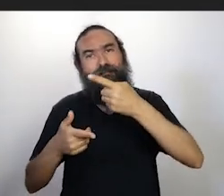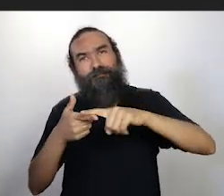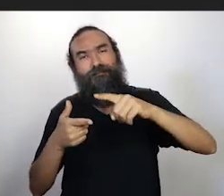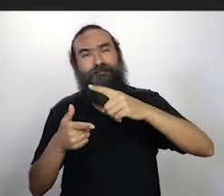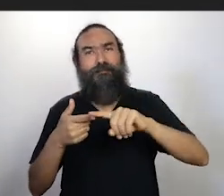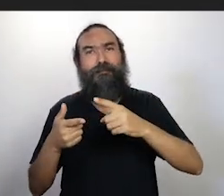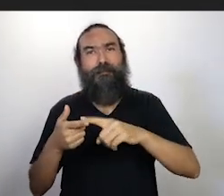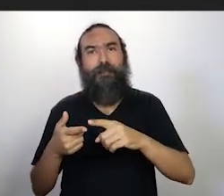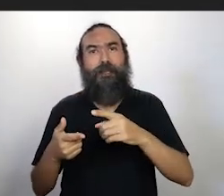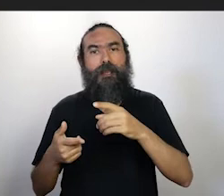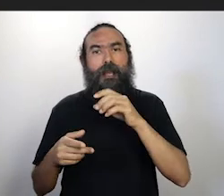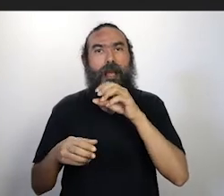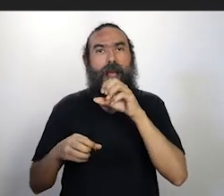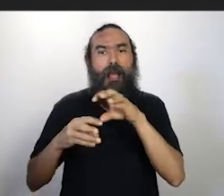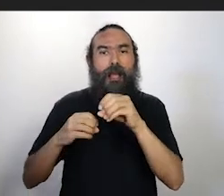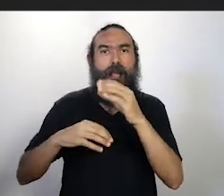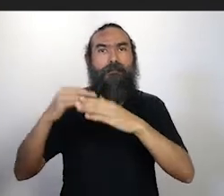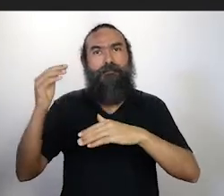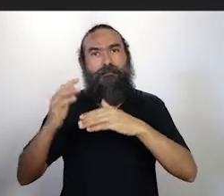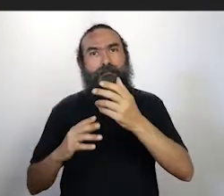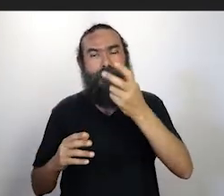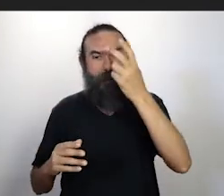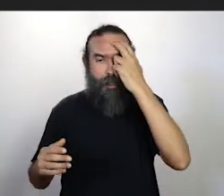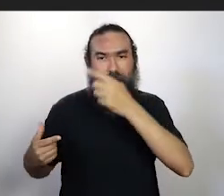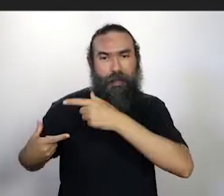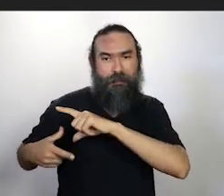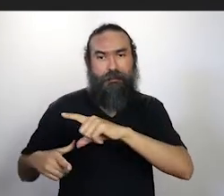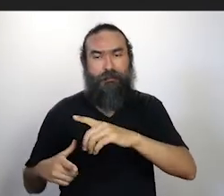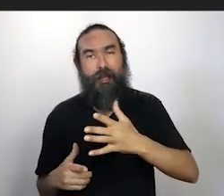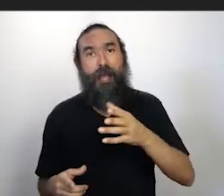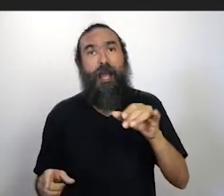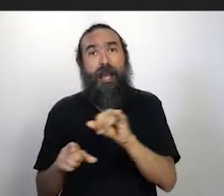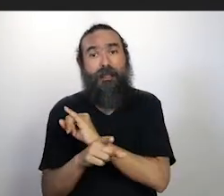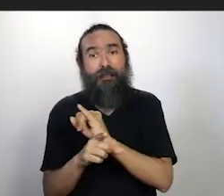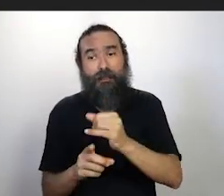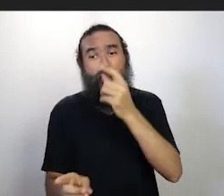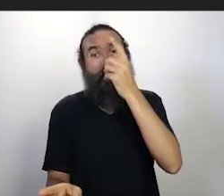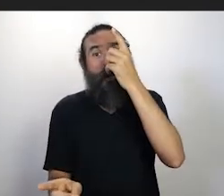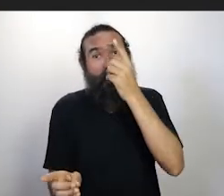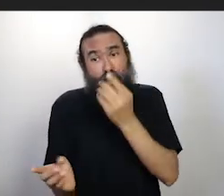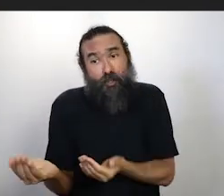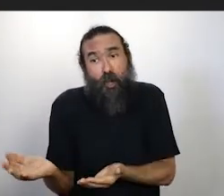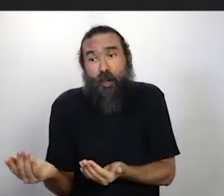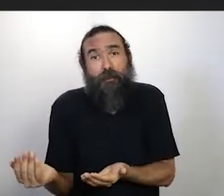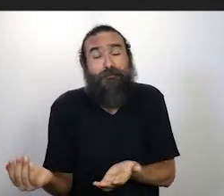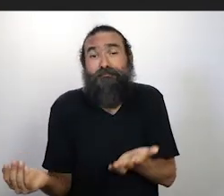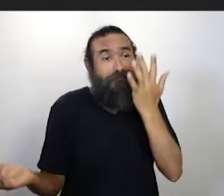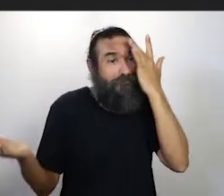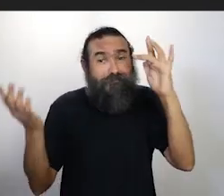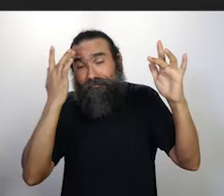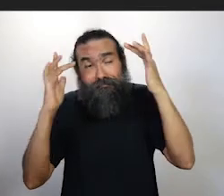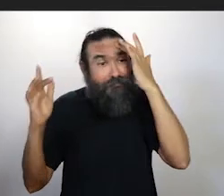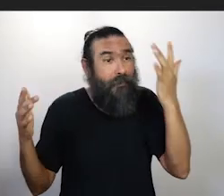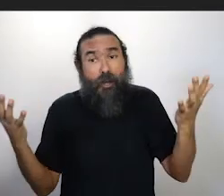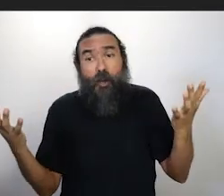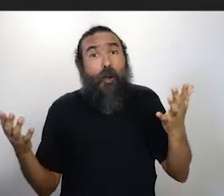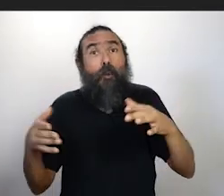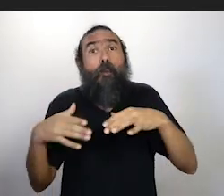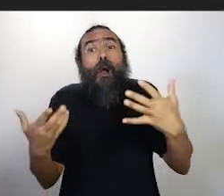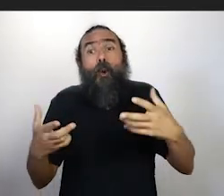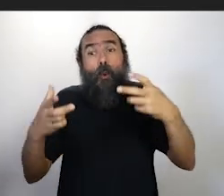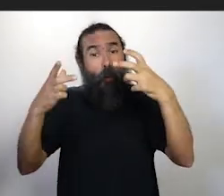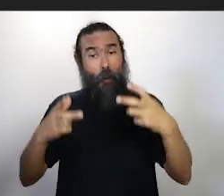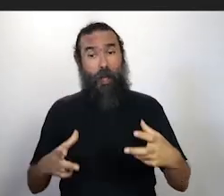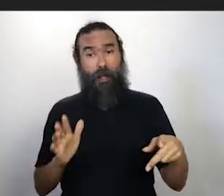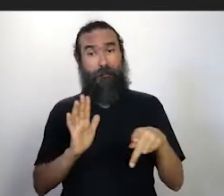talvez, aonde às vezes o jovem não se encontra, né, qual o lugar desse processo educacional, e de